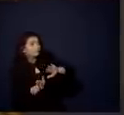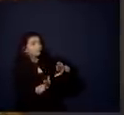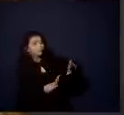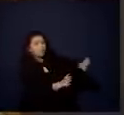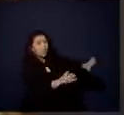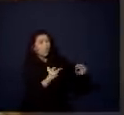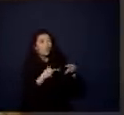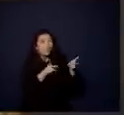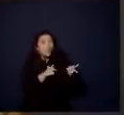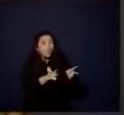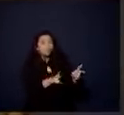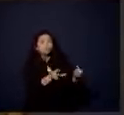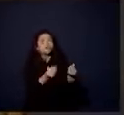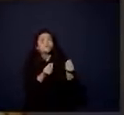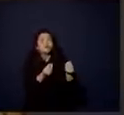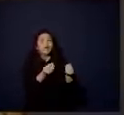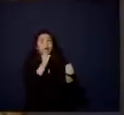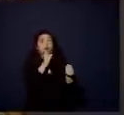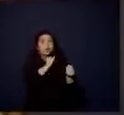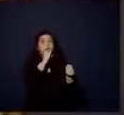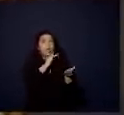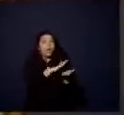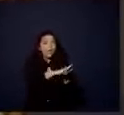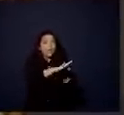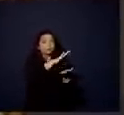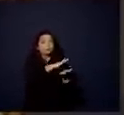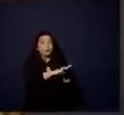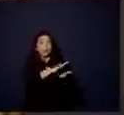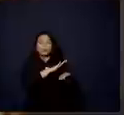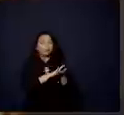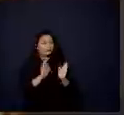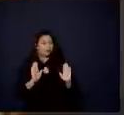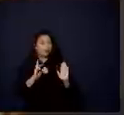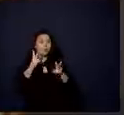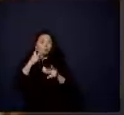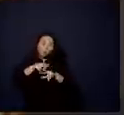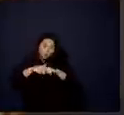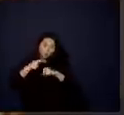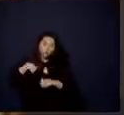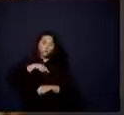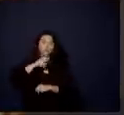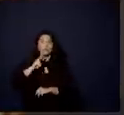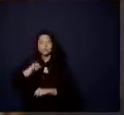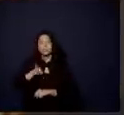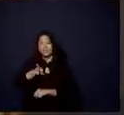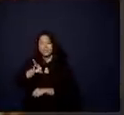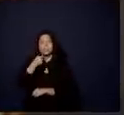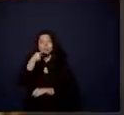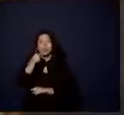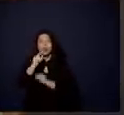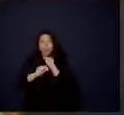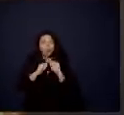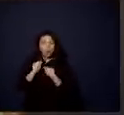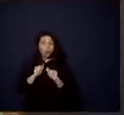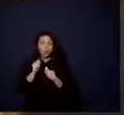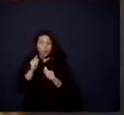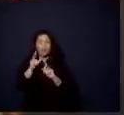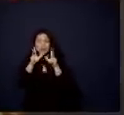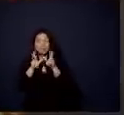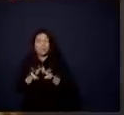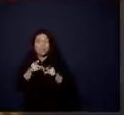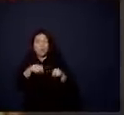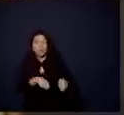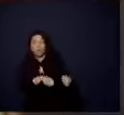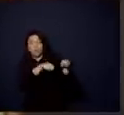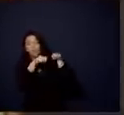precisa manter aquela política né o costume de comentar a gente tem uma também um paradigma de que o cobertor